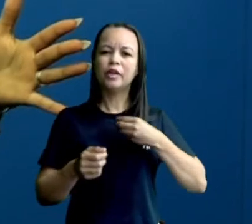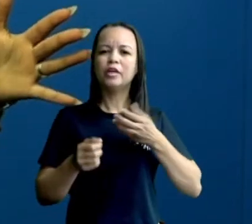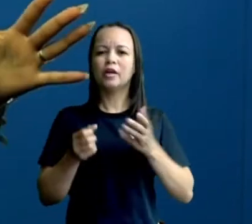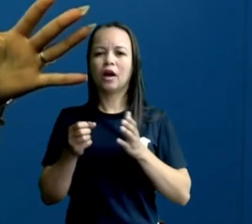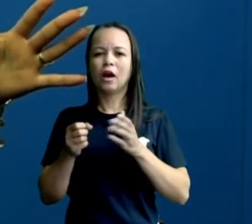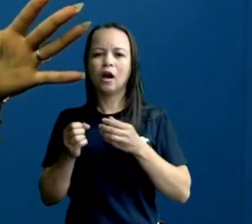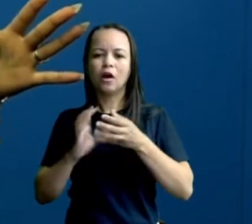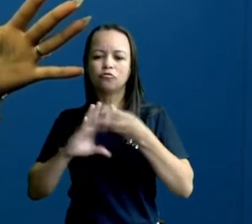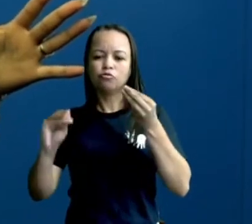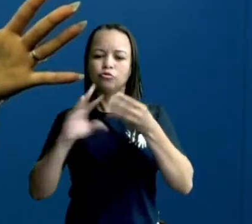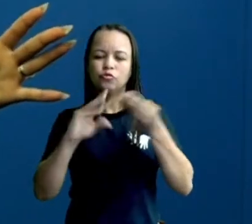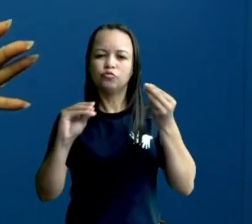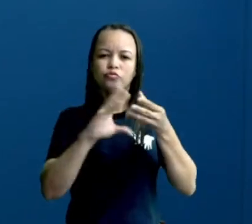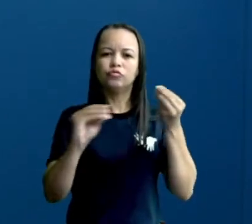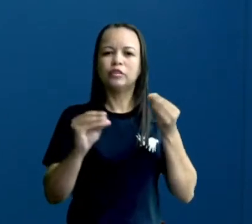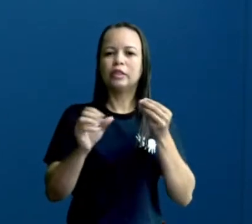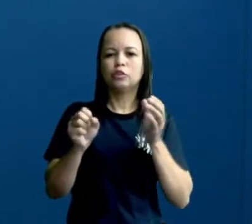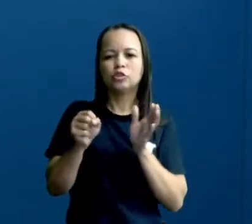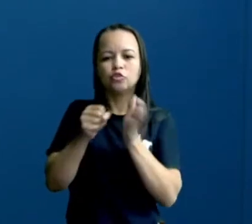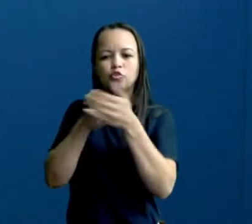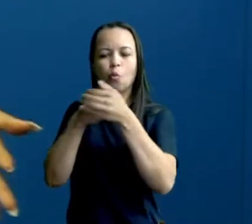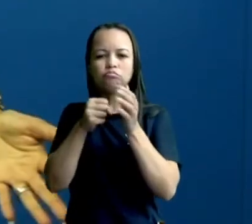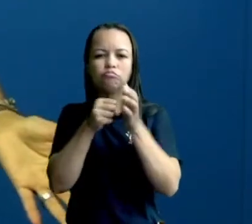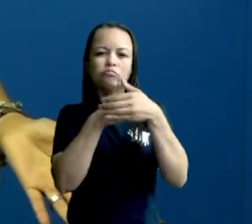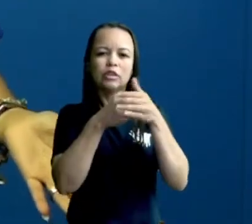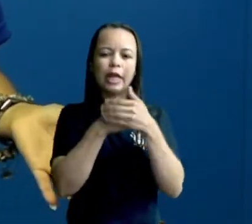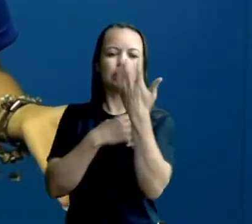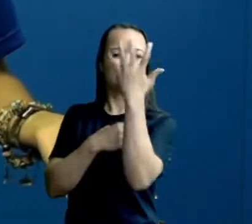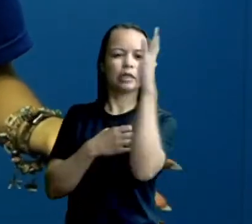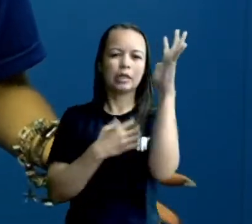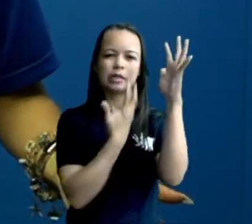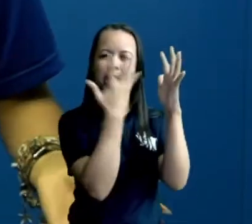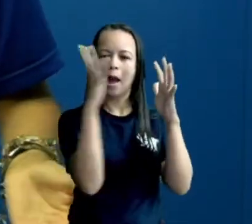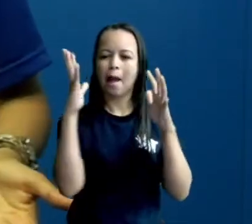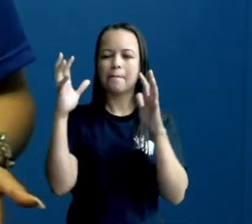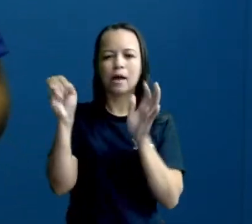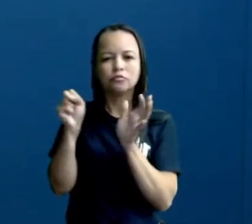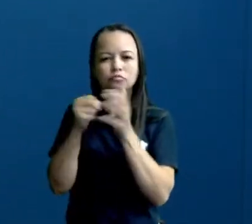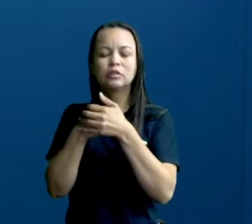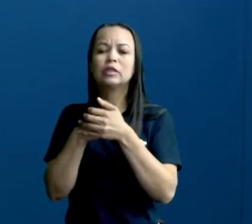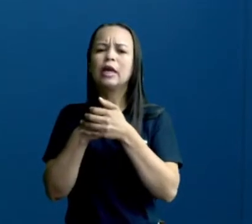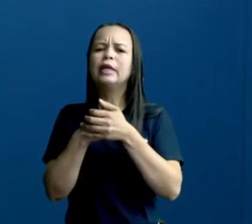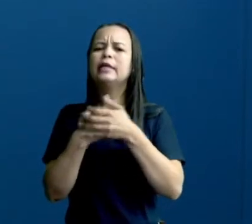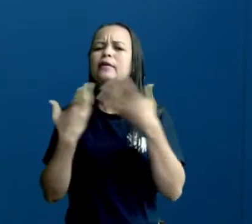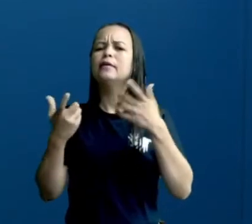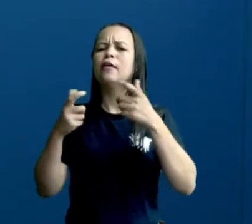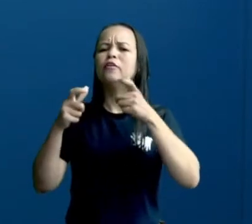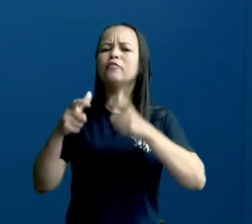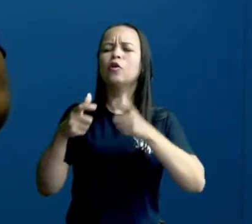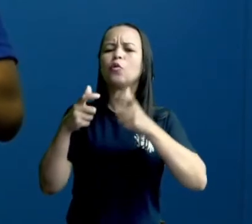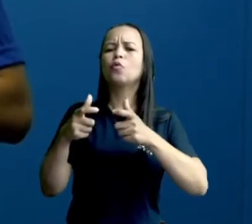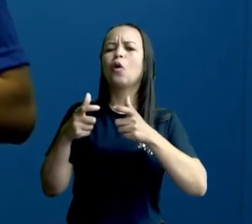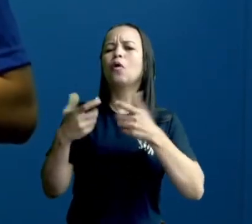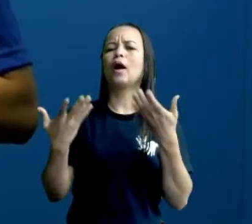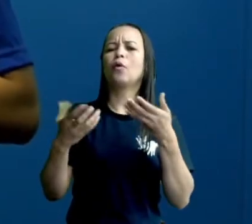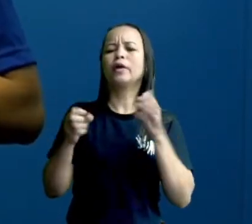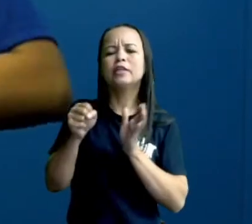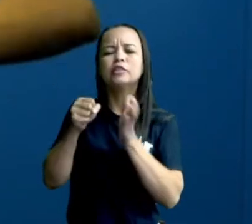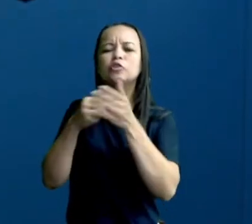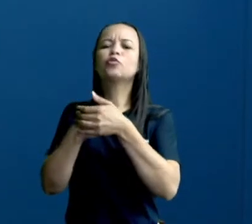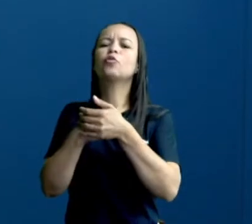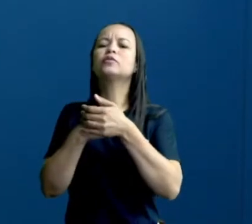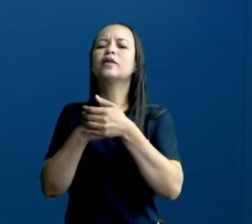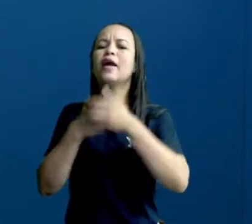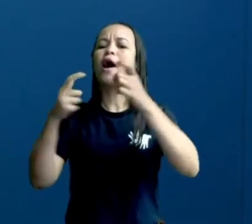dentro do Brasil mesmo, certo? E ele veio se esconder justamente aonde? Em Vitória de Santo